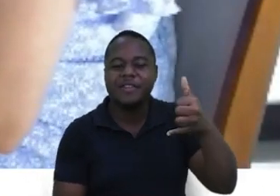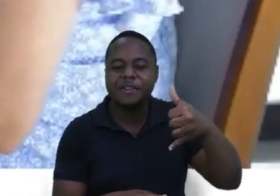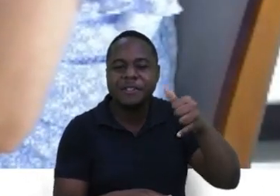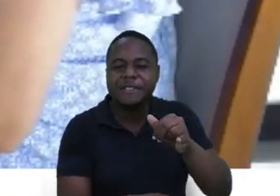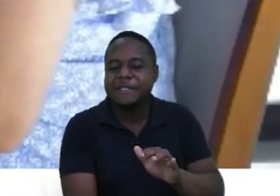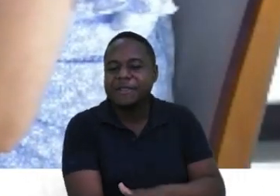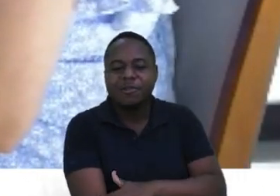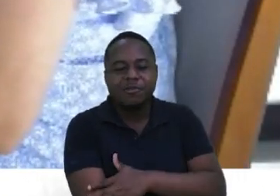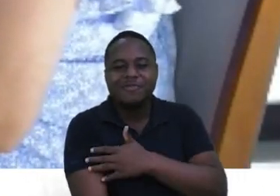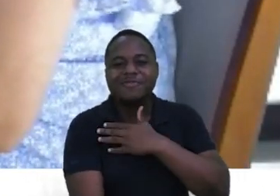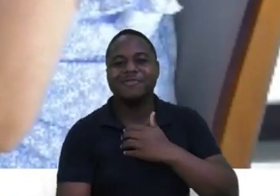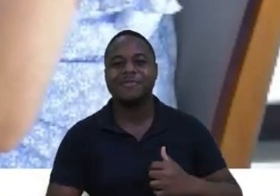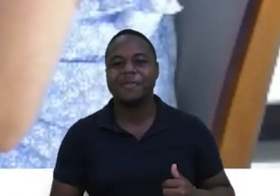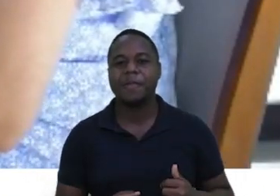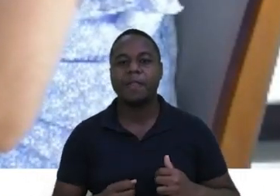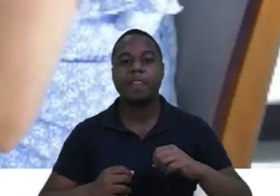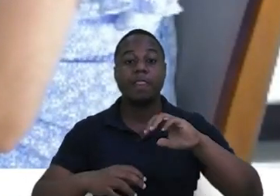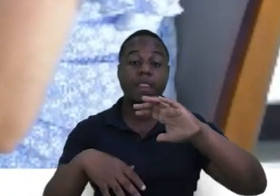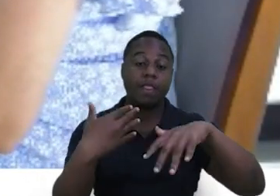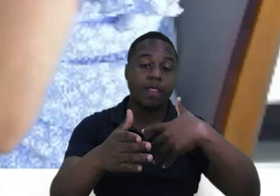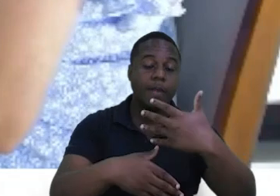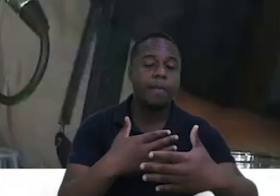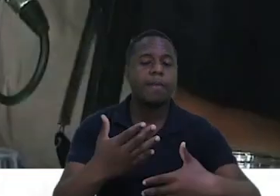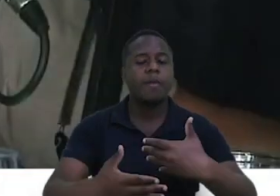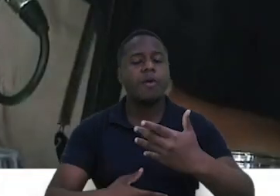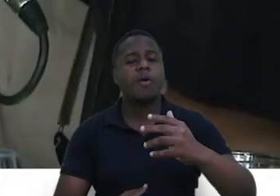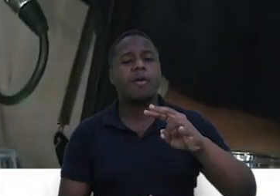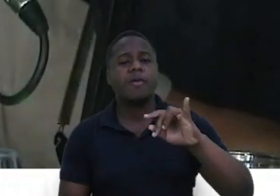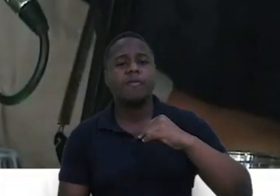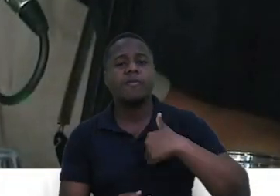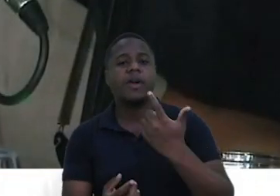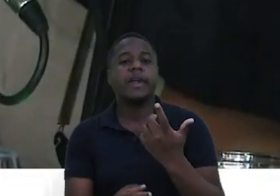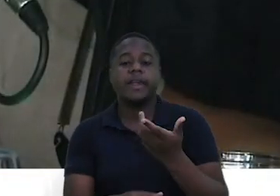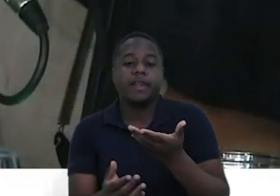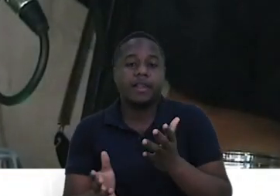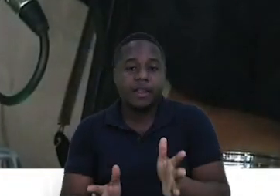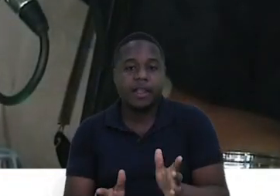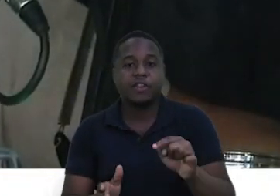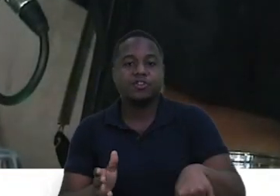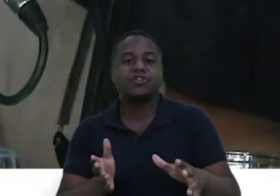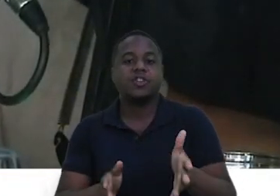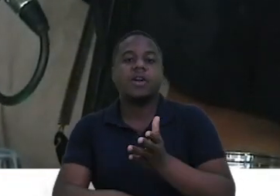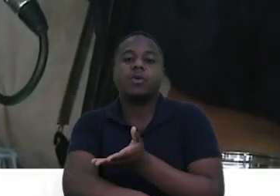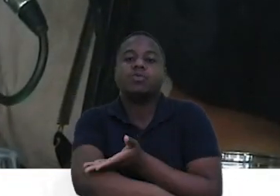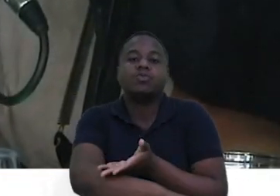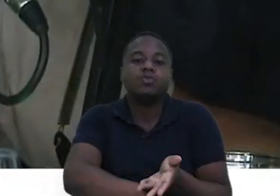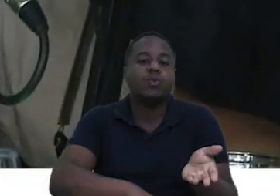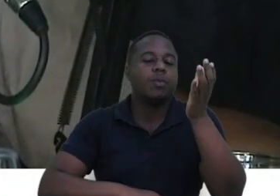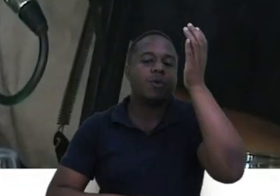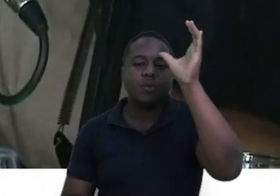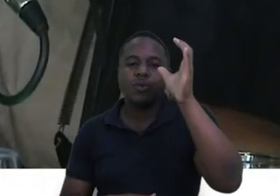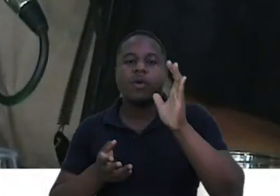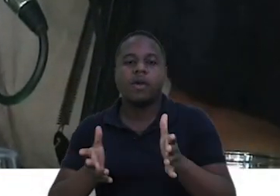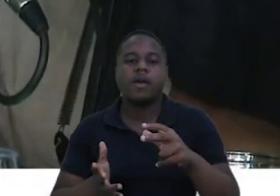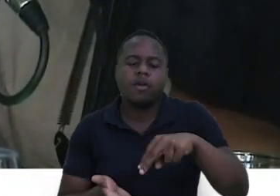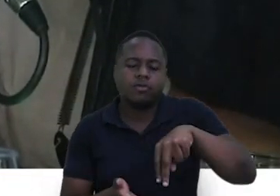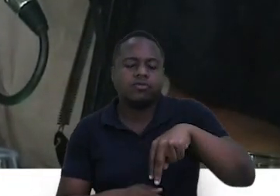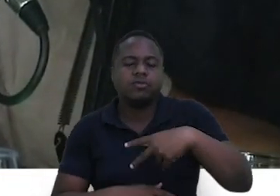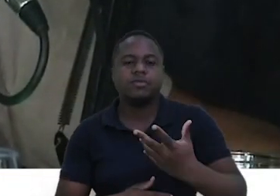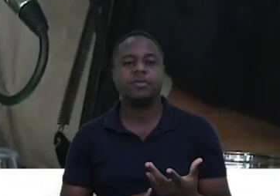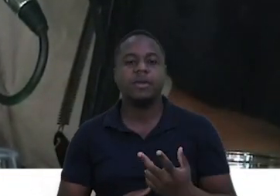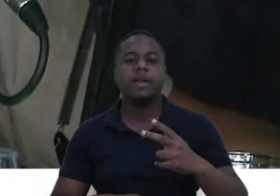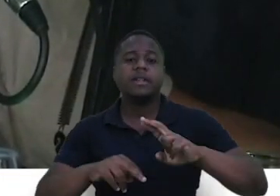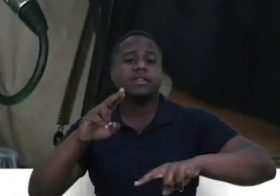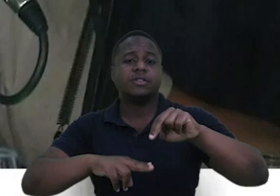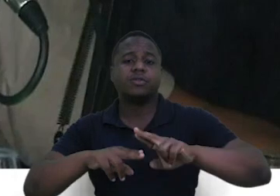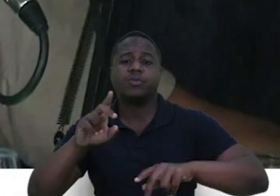Bahia. E com o tempo, o forró, na verdade, já é uma tradição nossa, né? Ela é de berço. Então, todo período junino, a